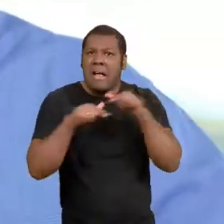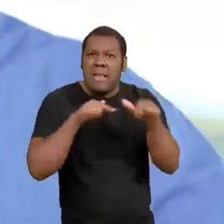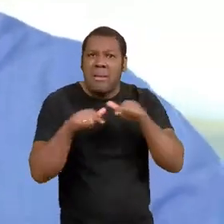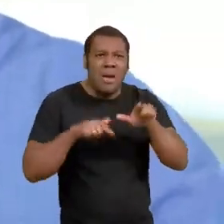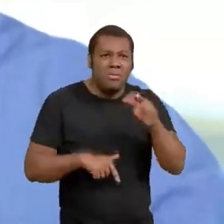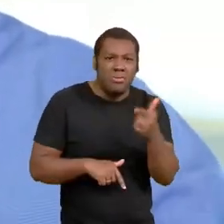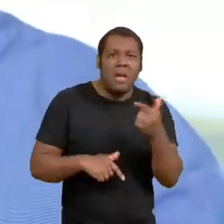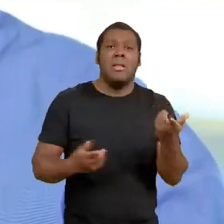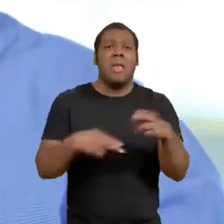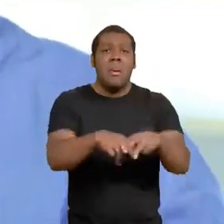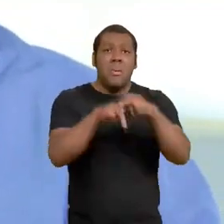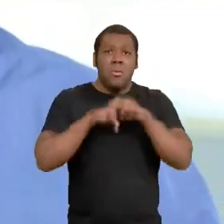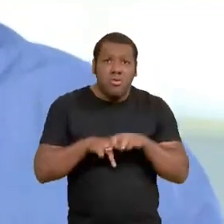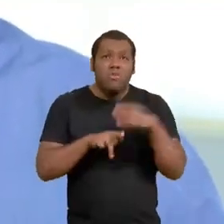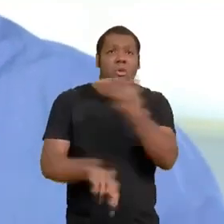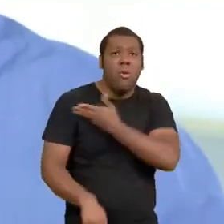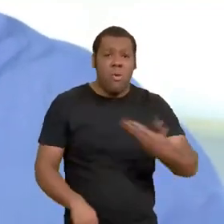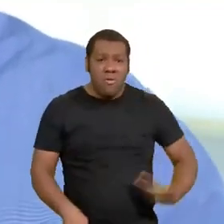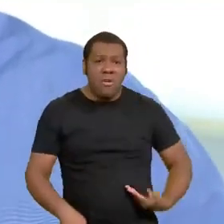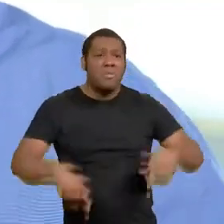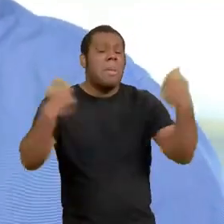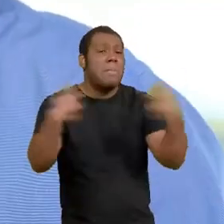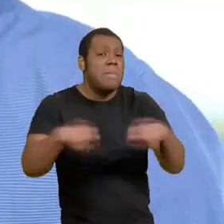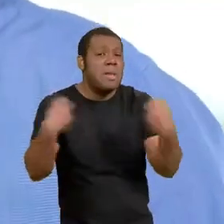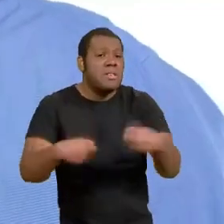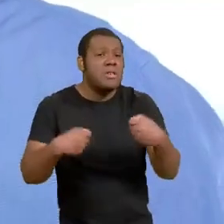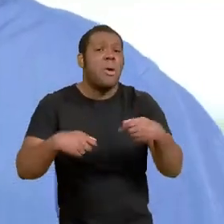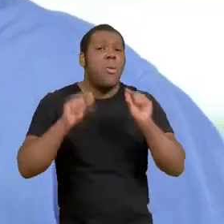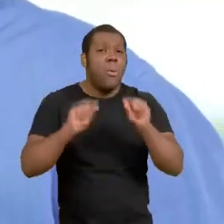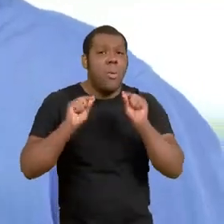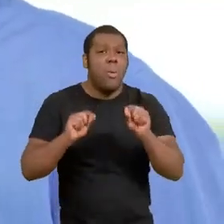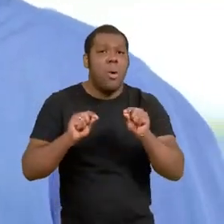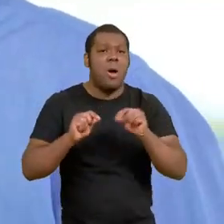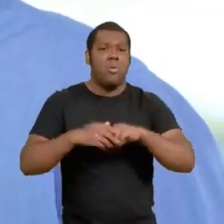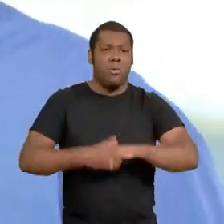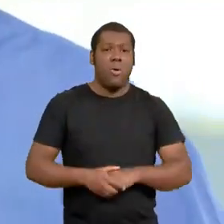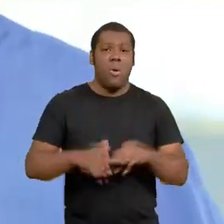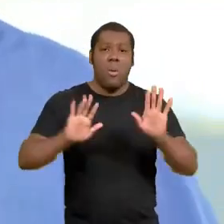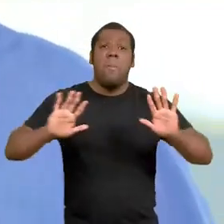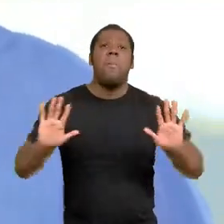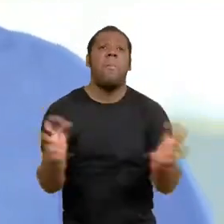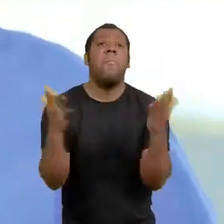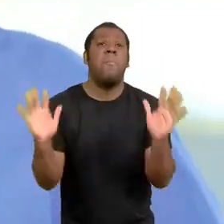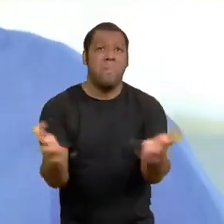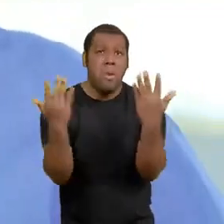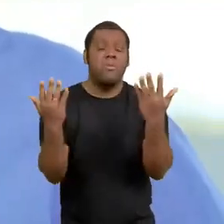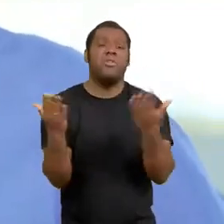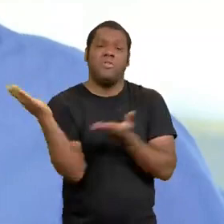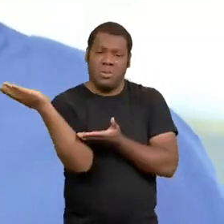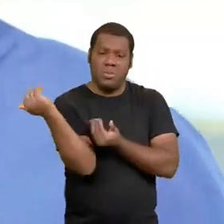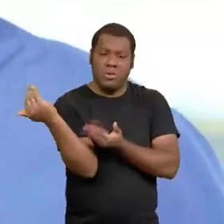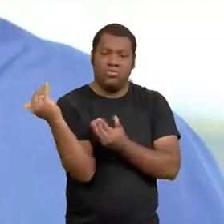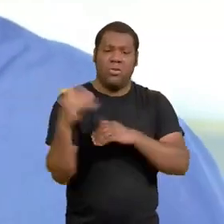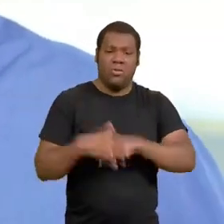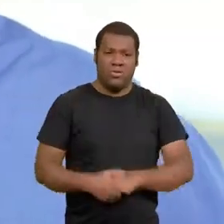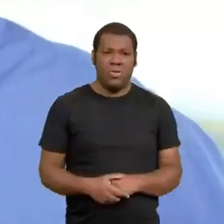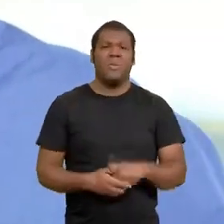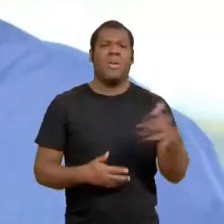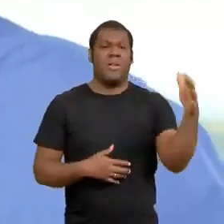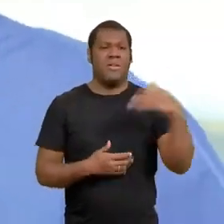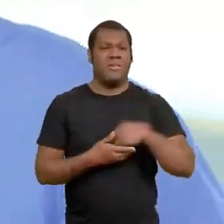preocupe como motivar essa gente, sabe, na economia,